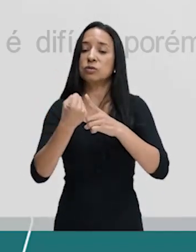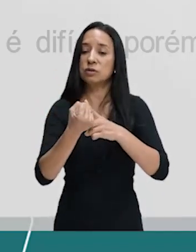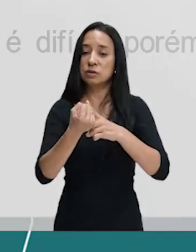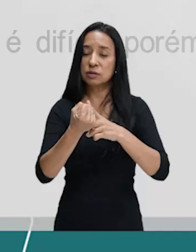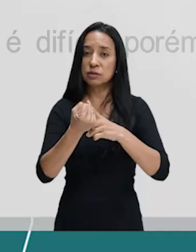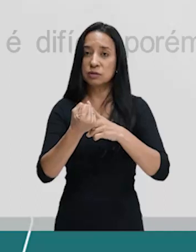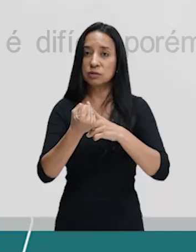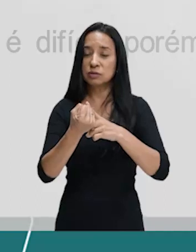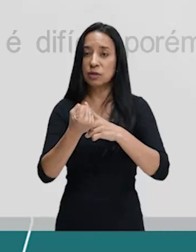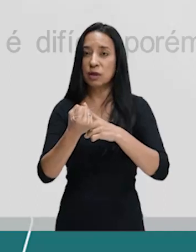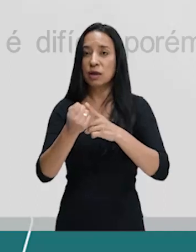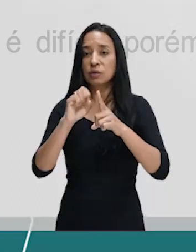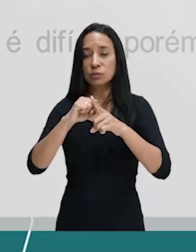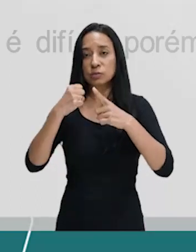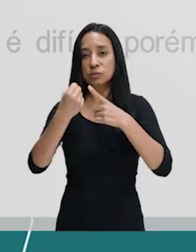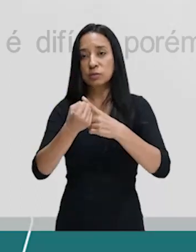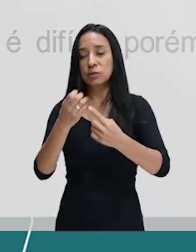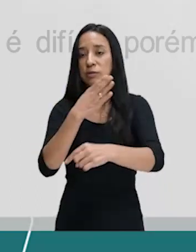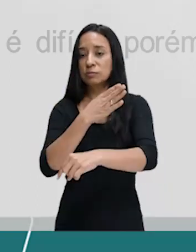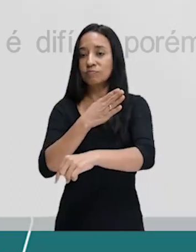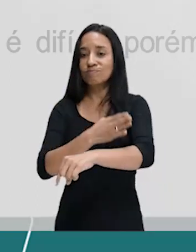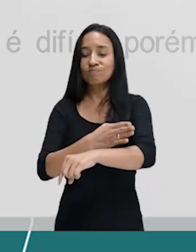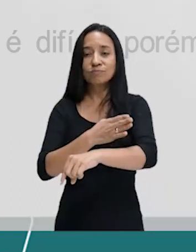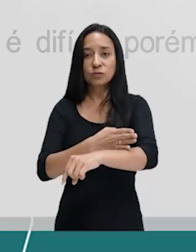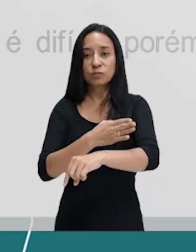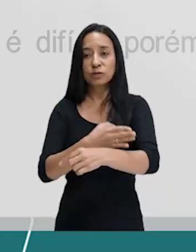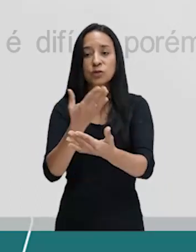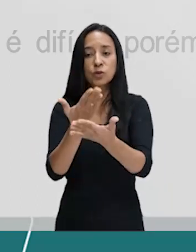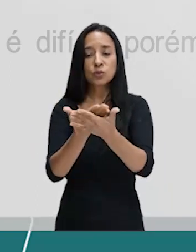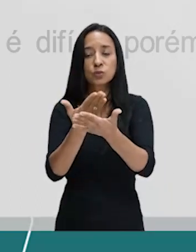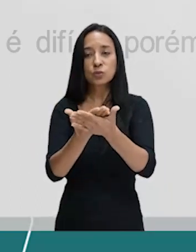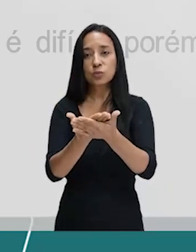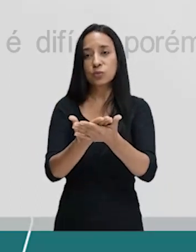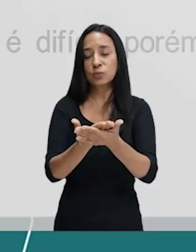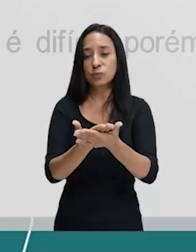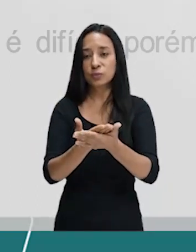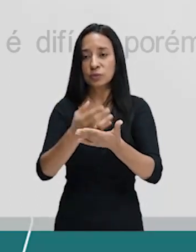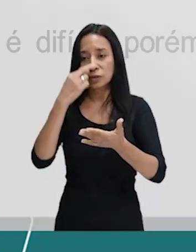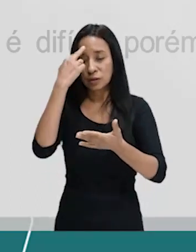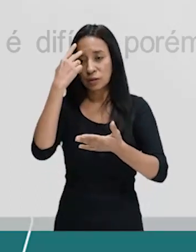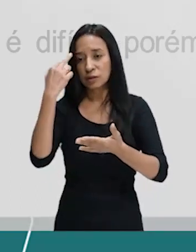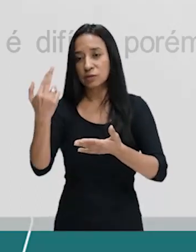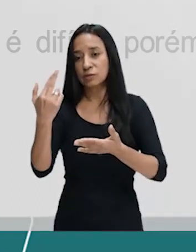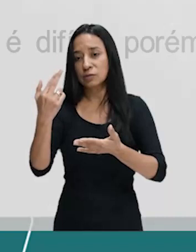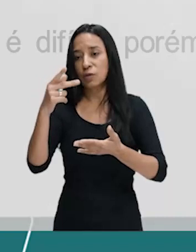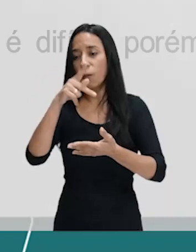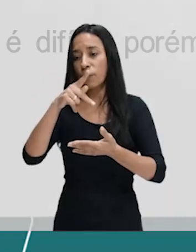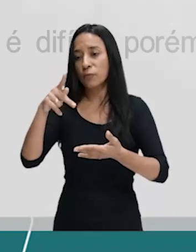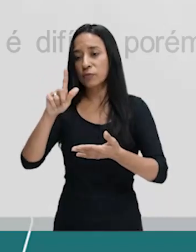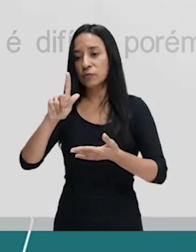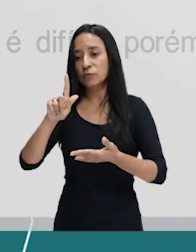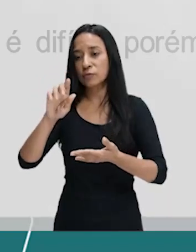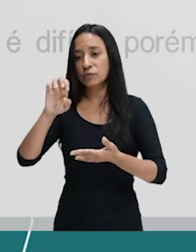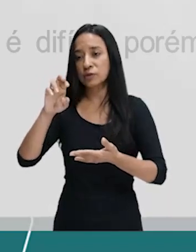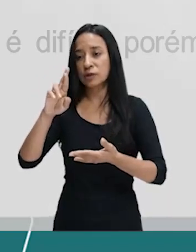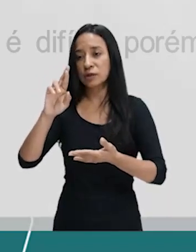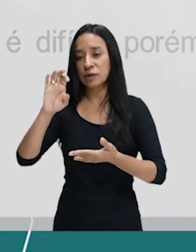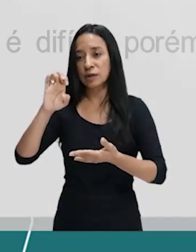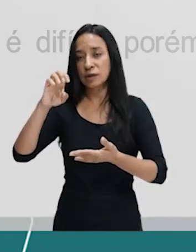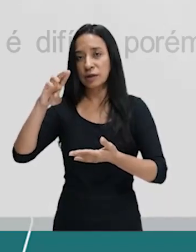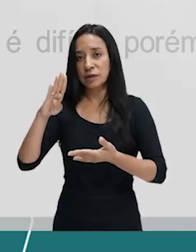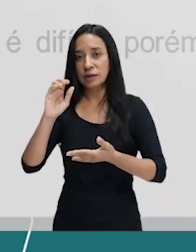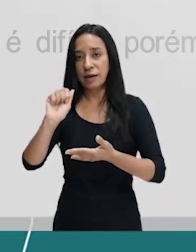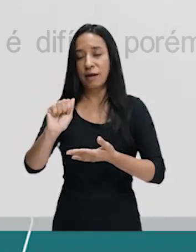da Idade Média, que você estuda nas aulas de história, né? Com o professor Gereba sobre feudalismo,